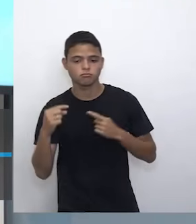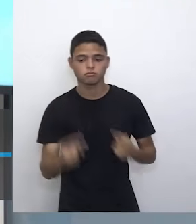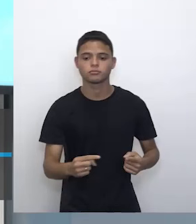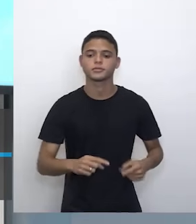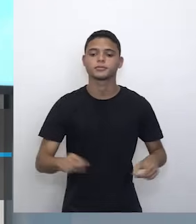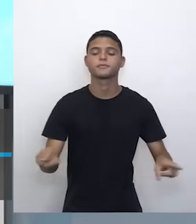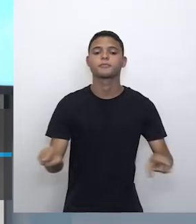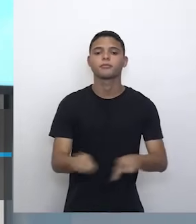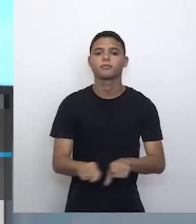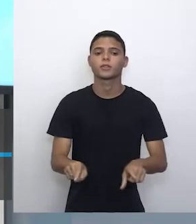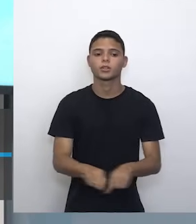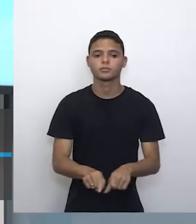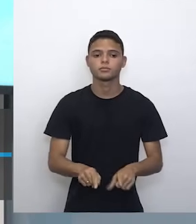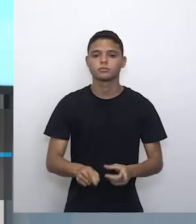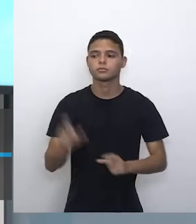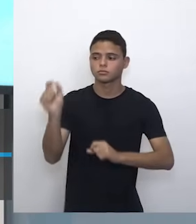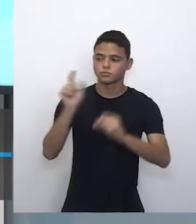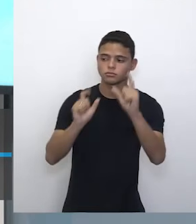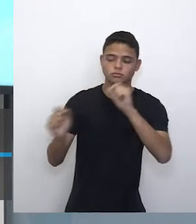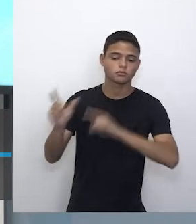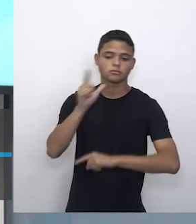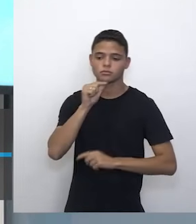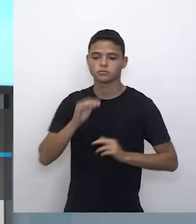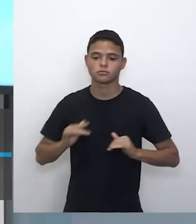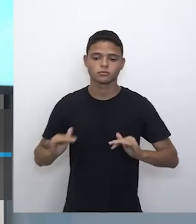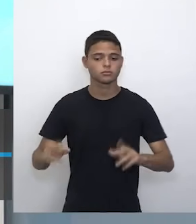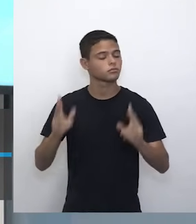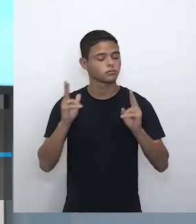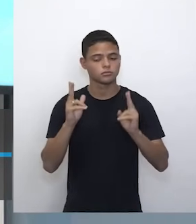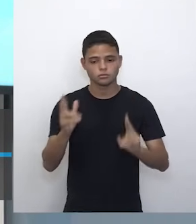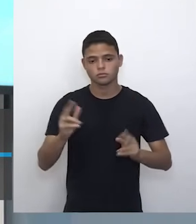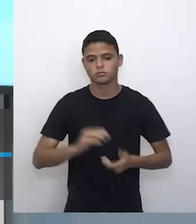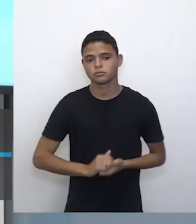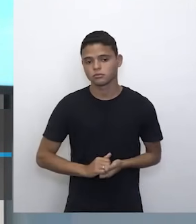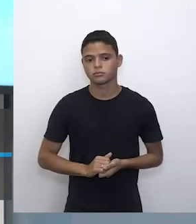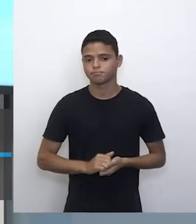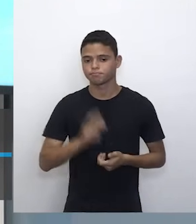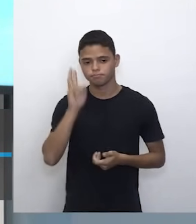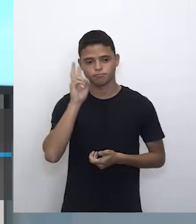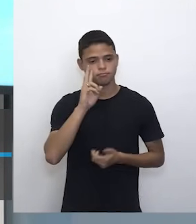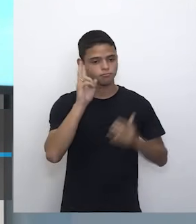No caso da estrela do mar também, a mesma coisa. E a gente viu